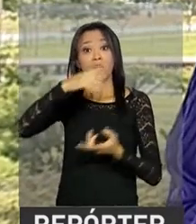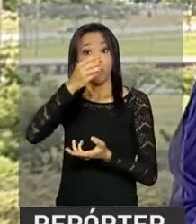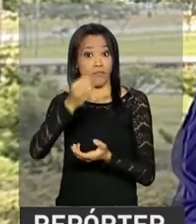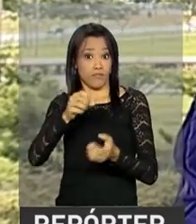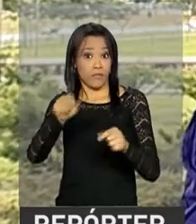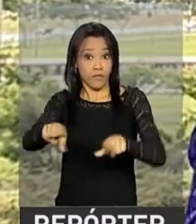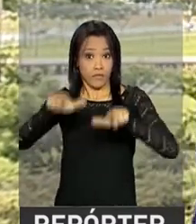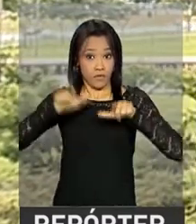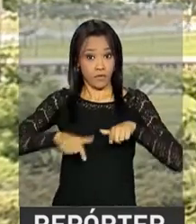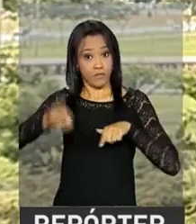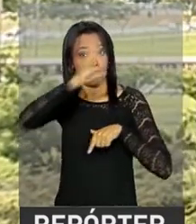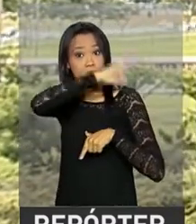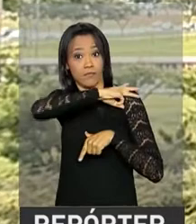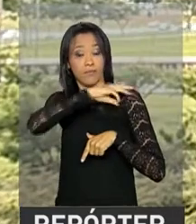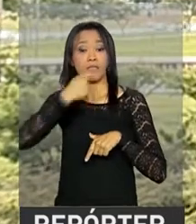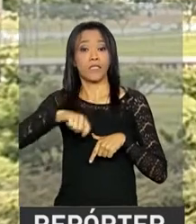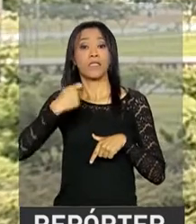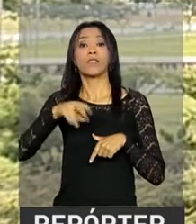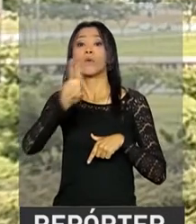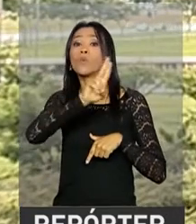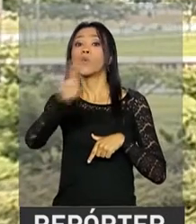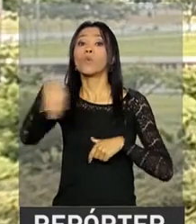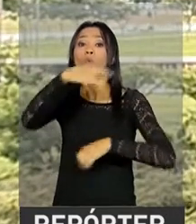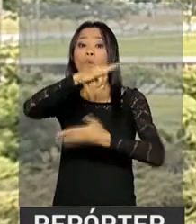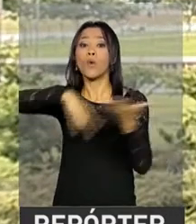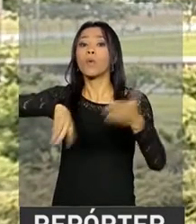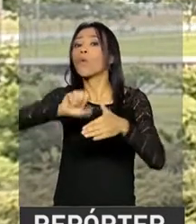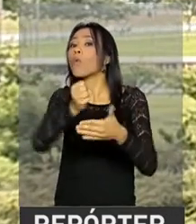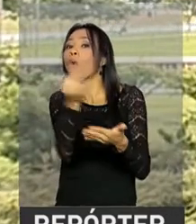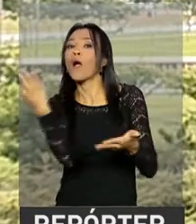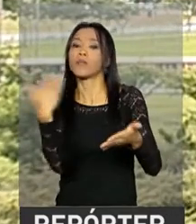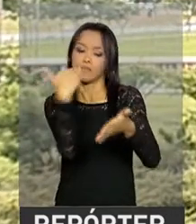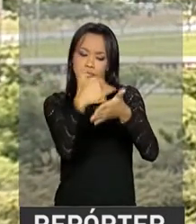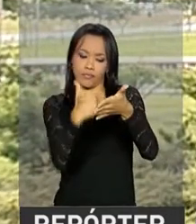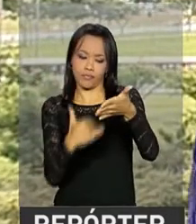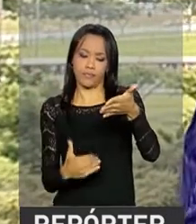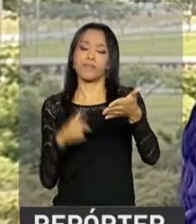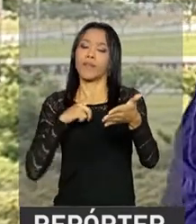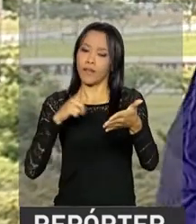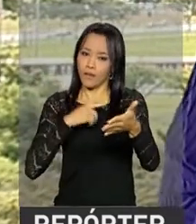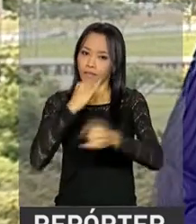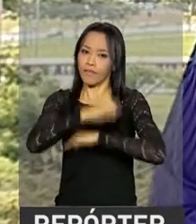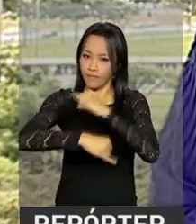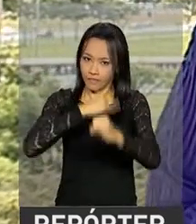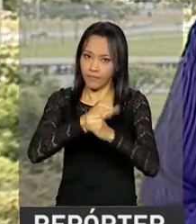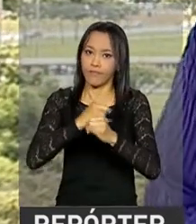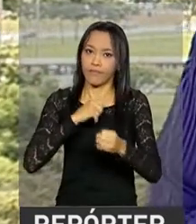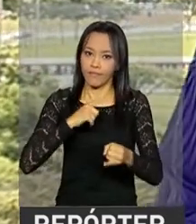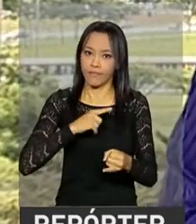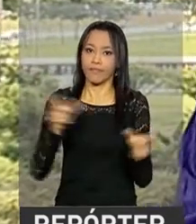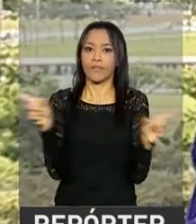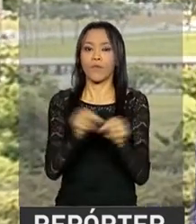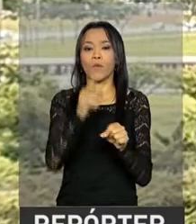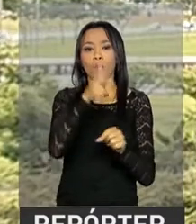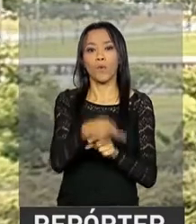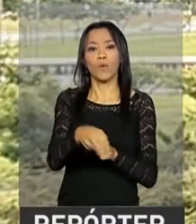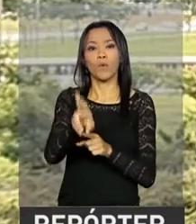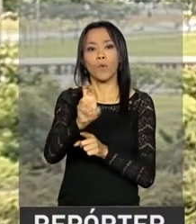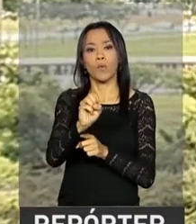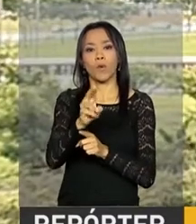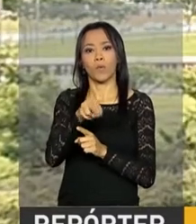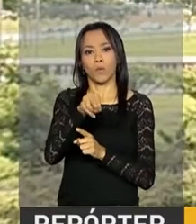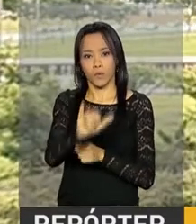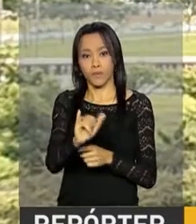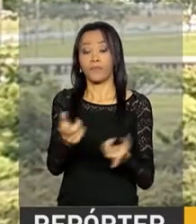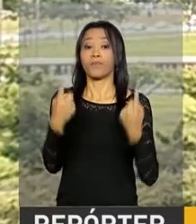bom consultar essa lista na página do ProUni na internet, ok? Bom, e ainda falando em educação,